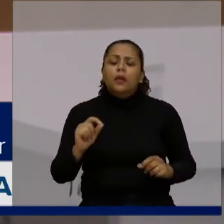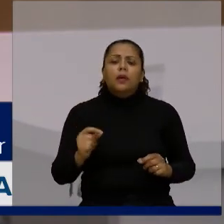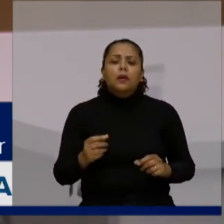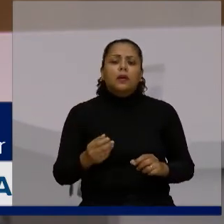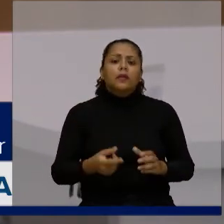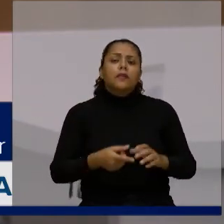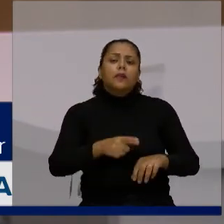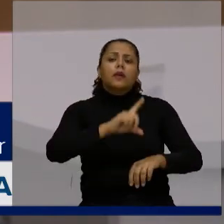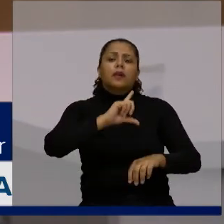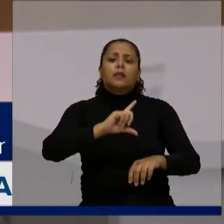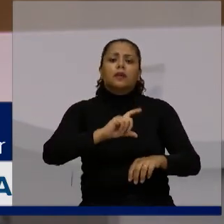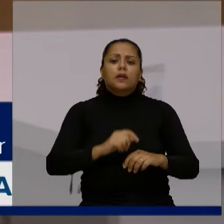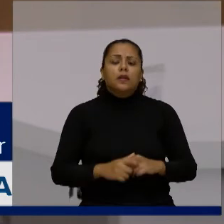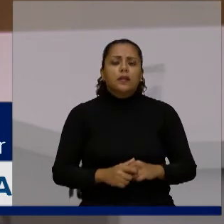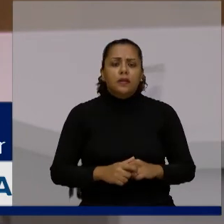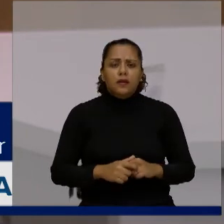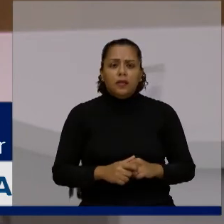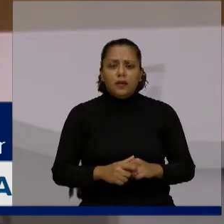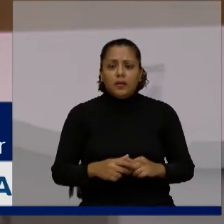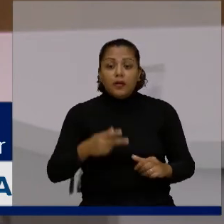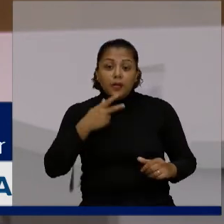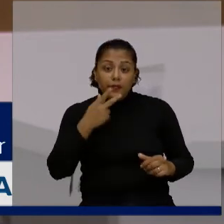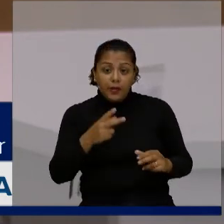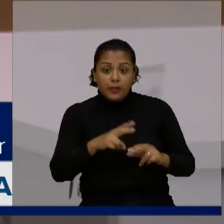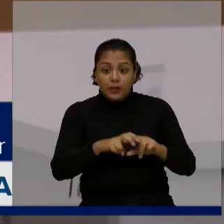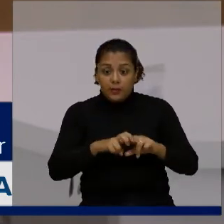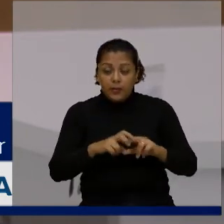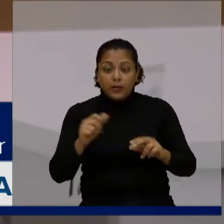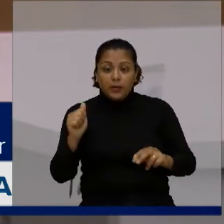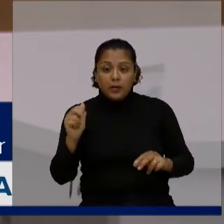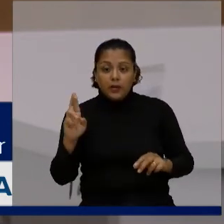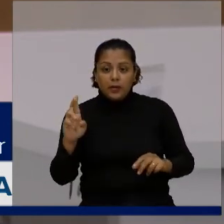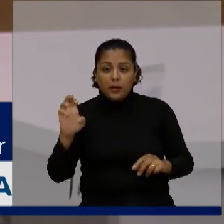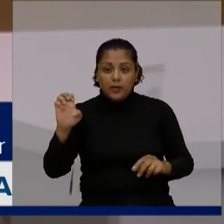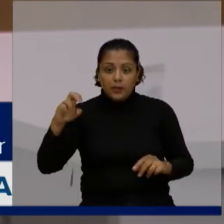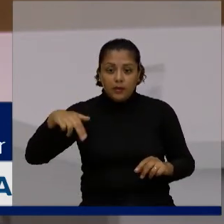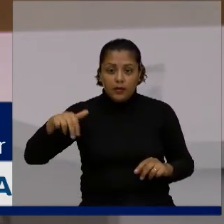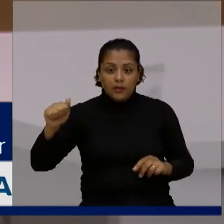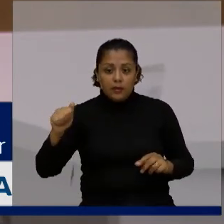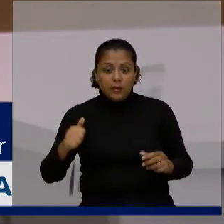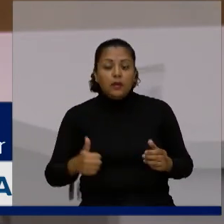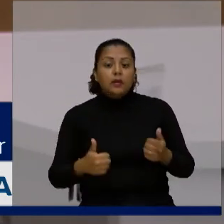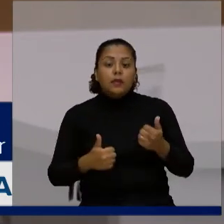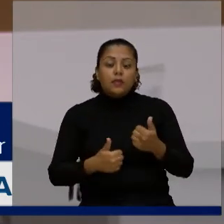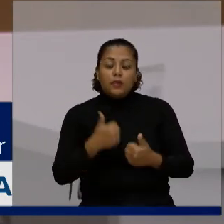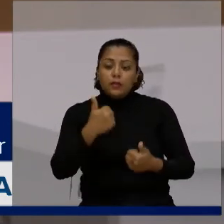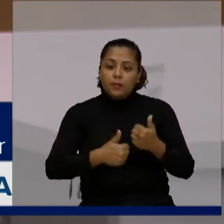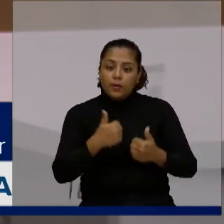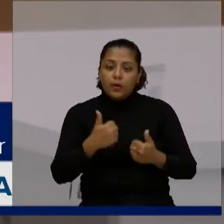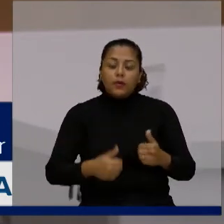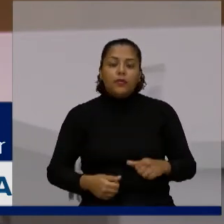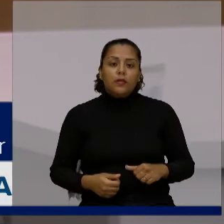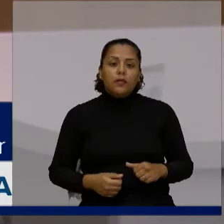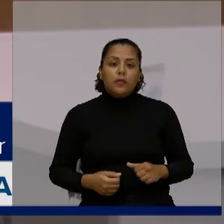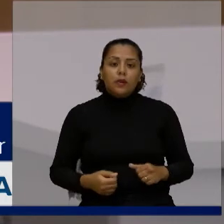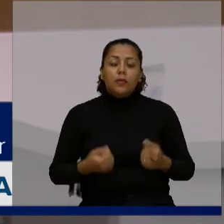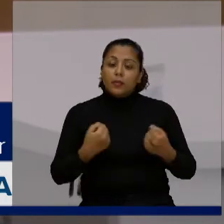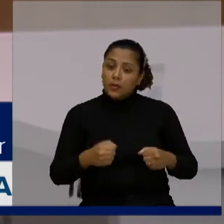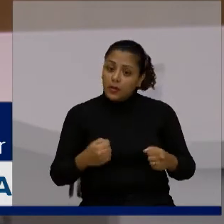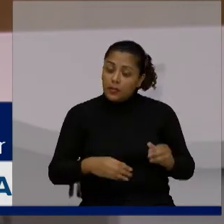a gente discutiu a Arena de Esporte, que é um exemplo disso, e a gente precisa, enquanto Câmara Municipal, ajudar o